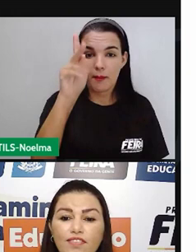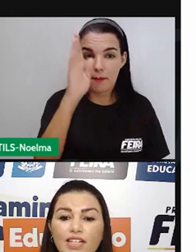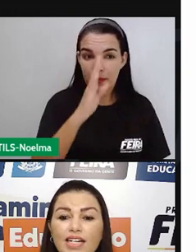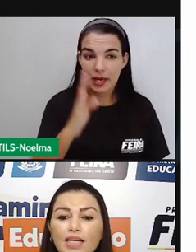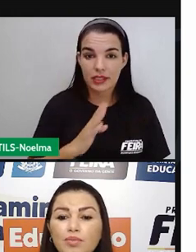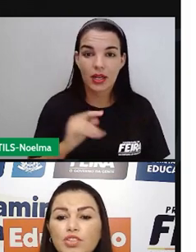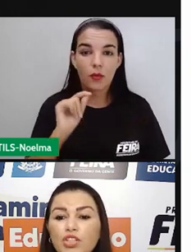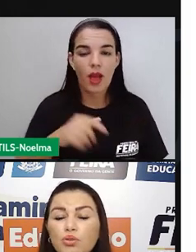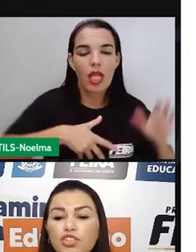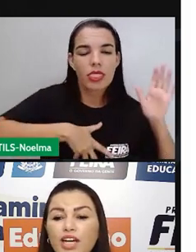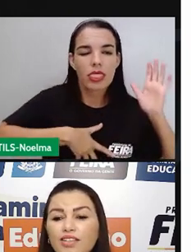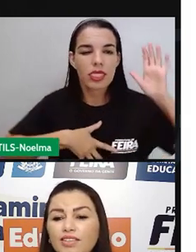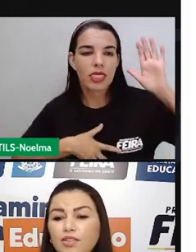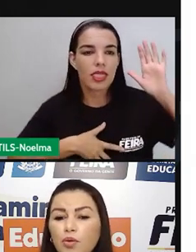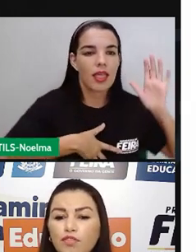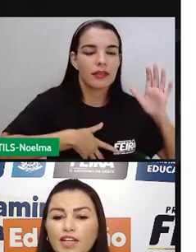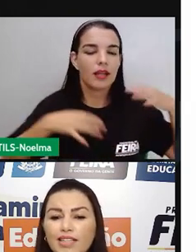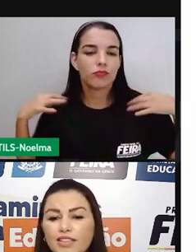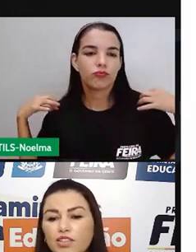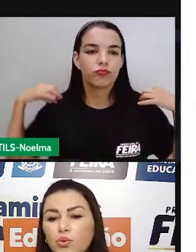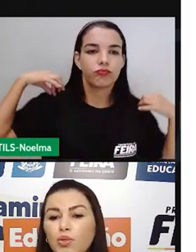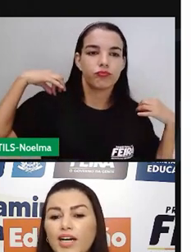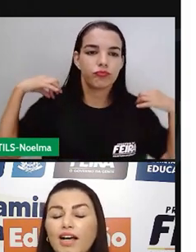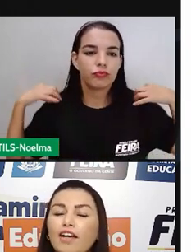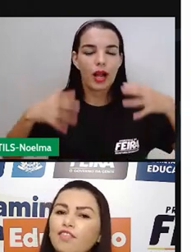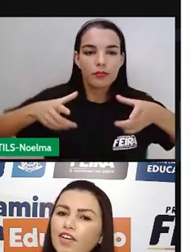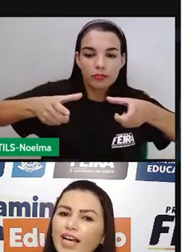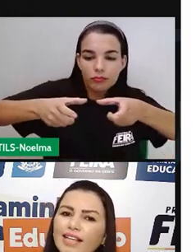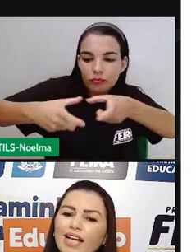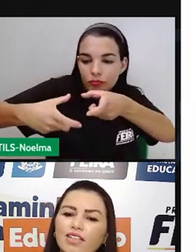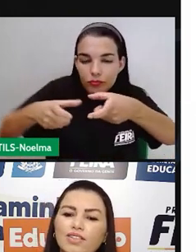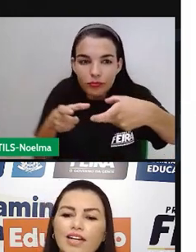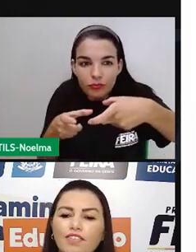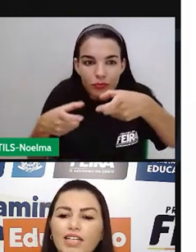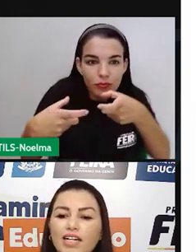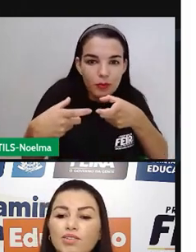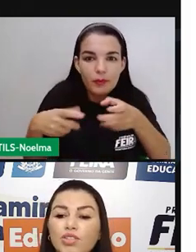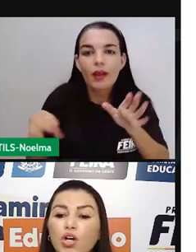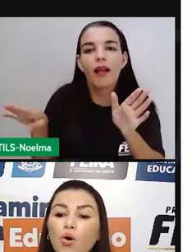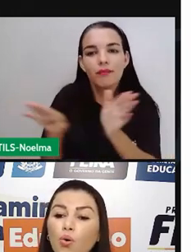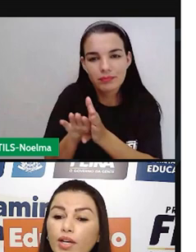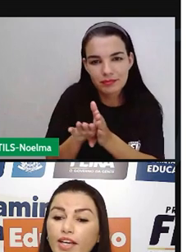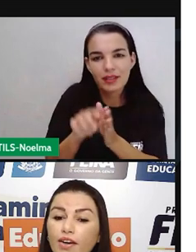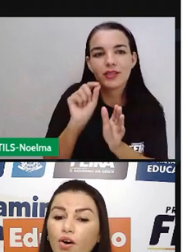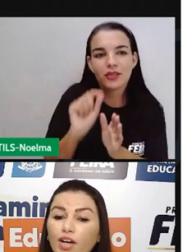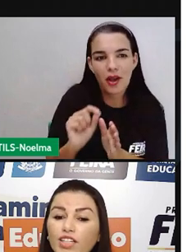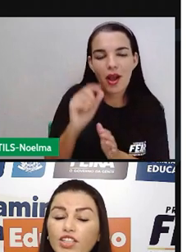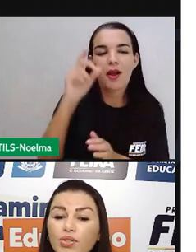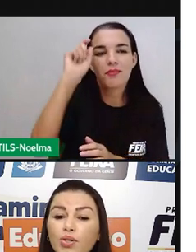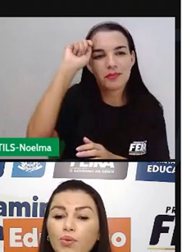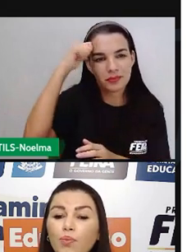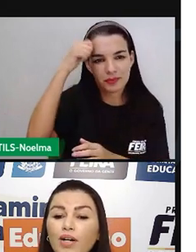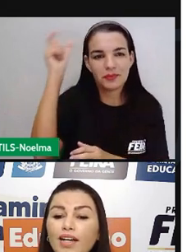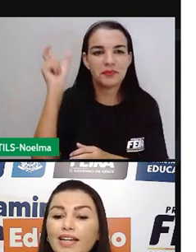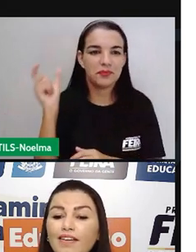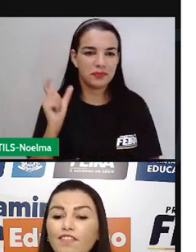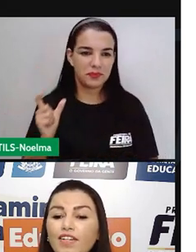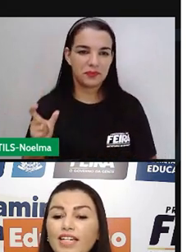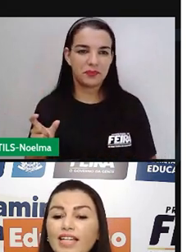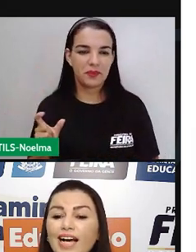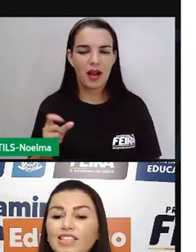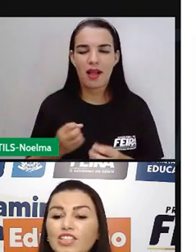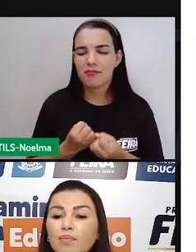dança, verificamos que o jeito de mover a cintura foi herdado dos africanos, o que originou uma